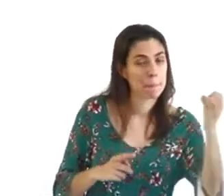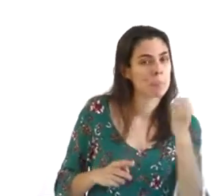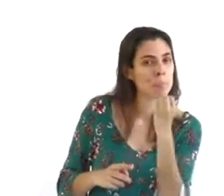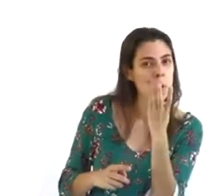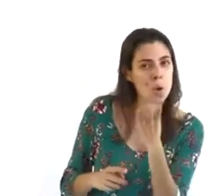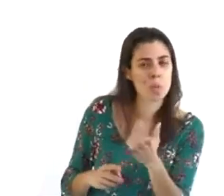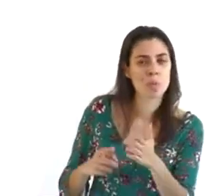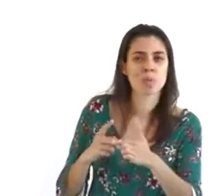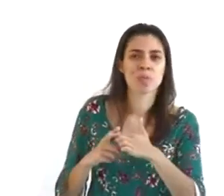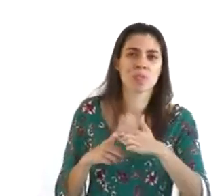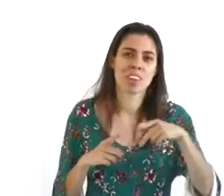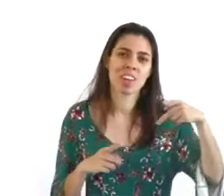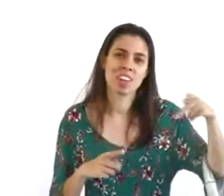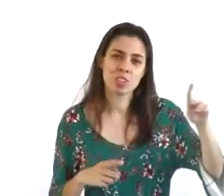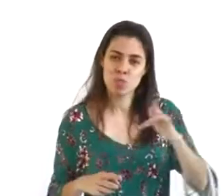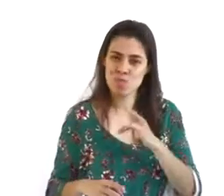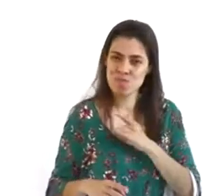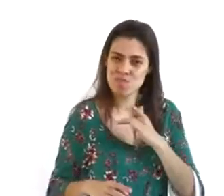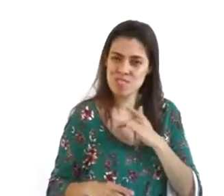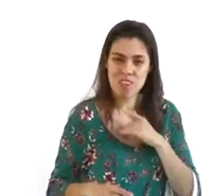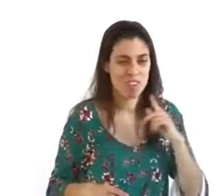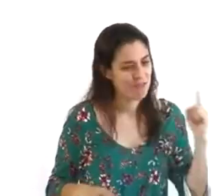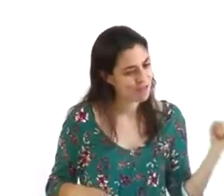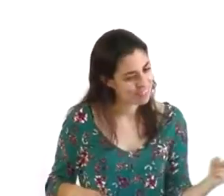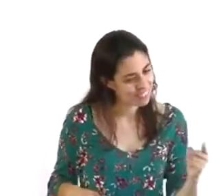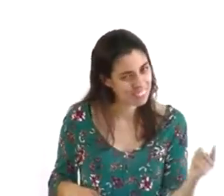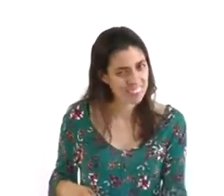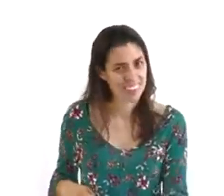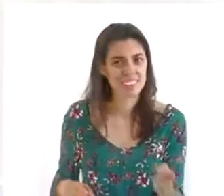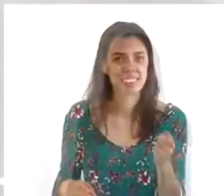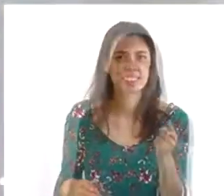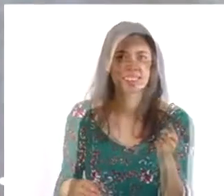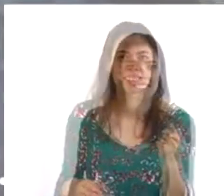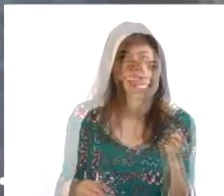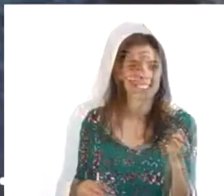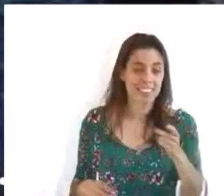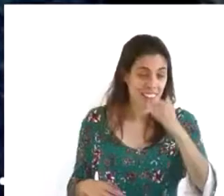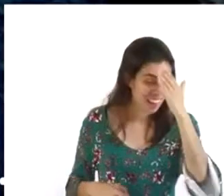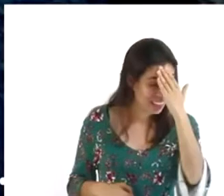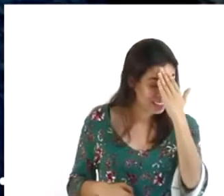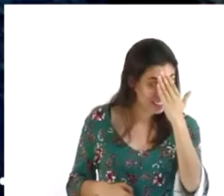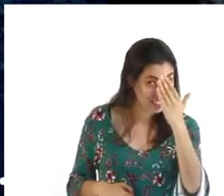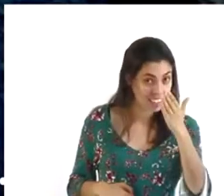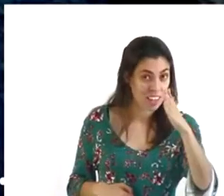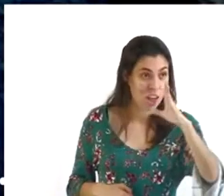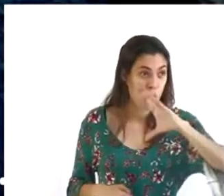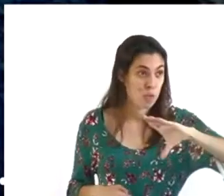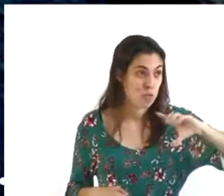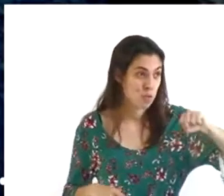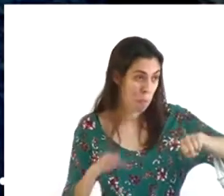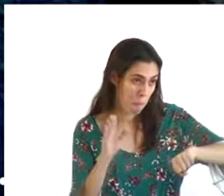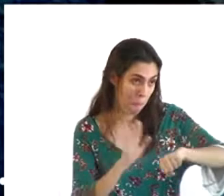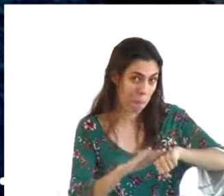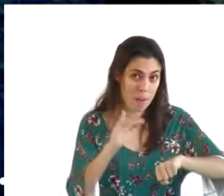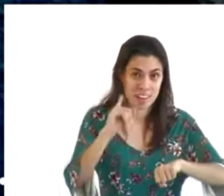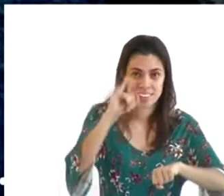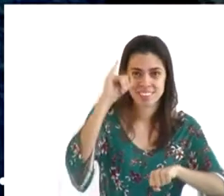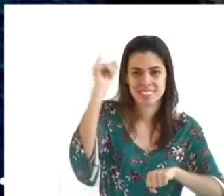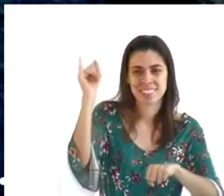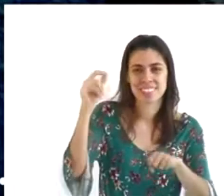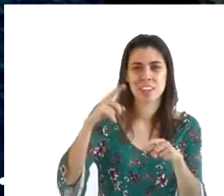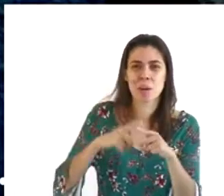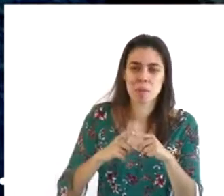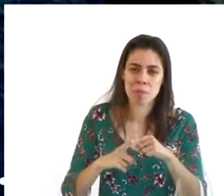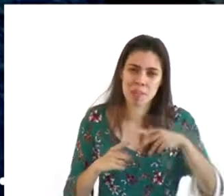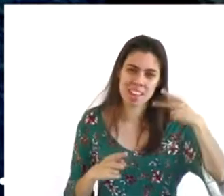a sua misericórdia dura para sempre. Rendei graças ao Deus dos deuses, porque a